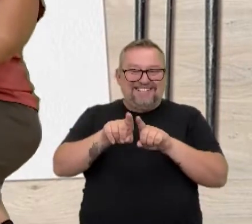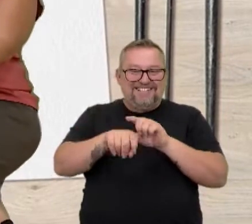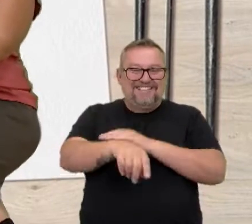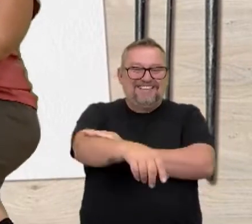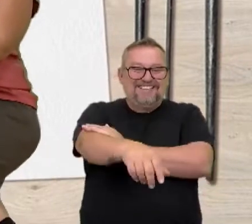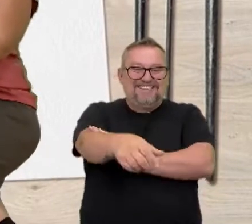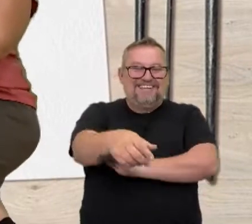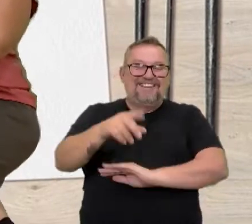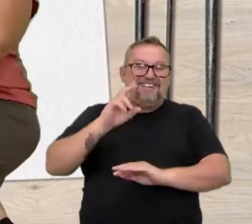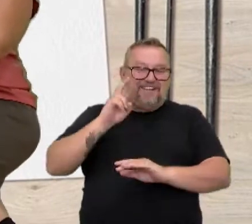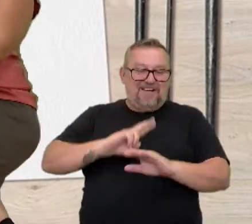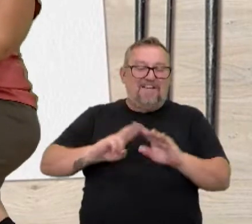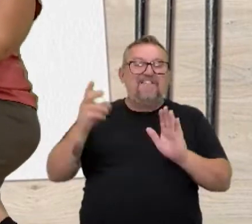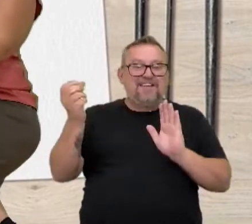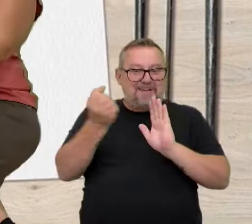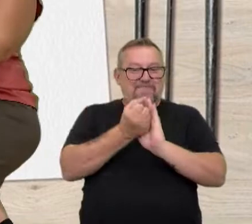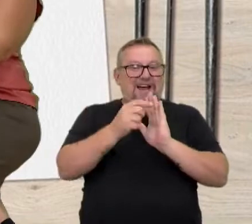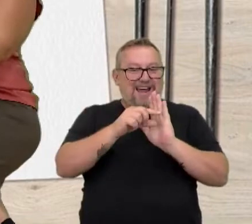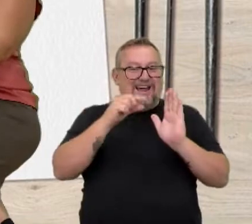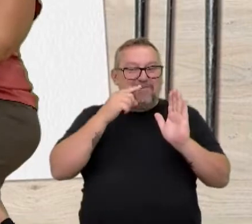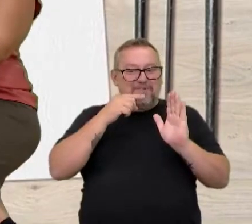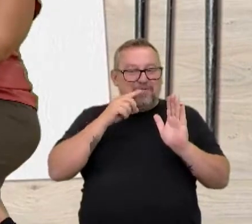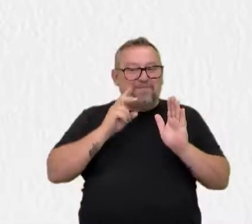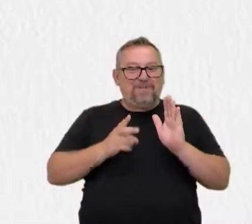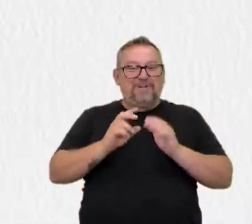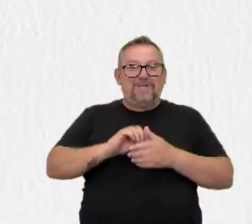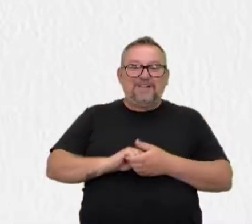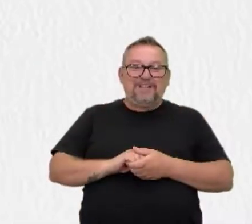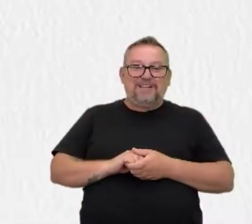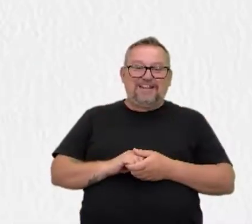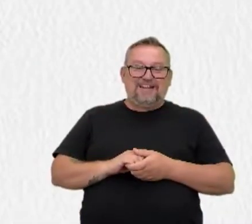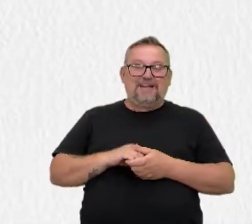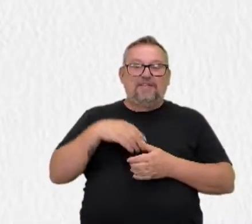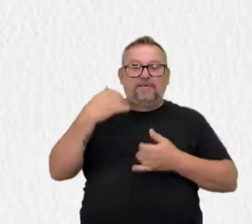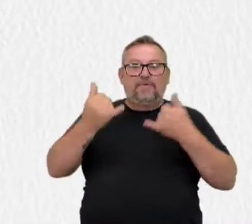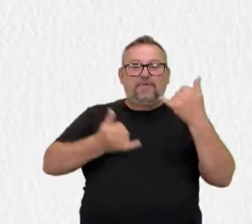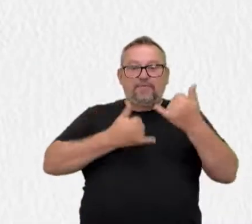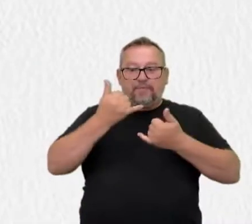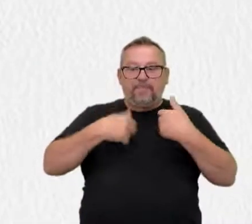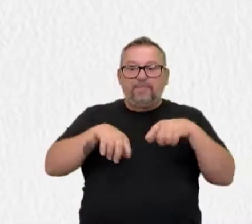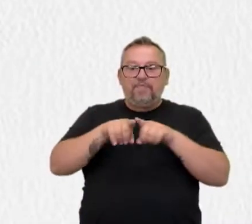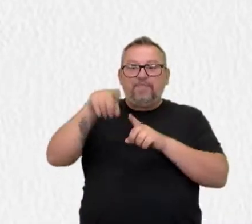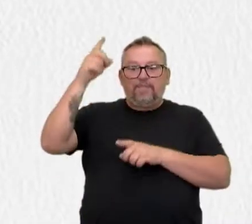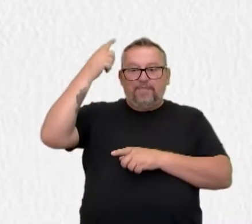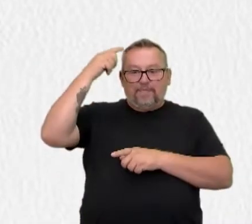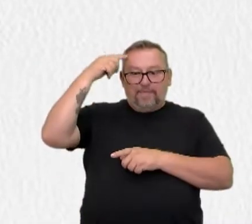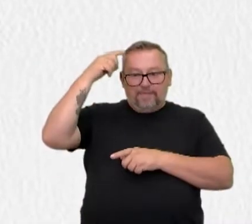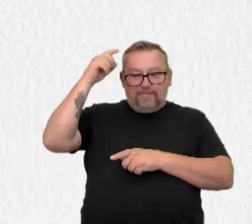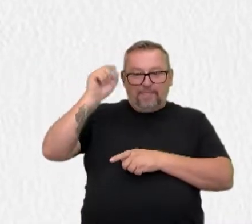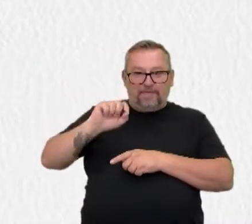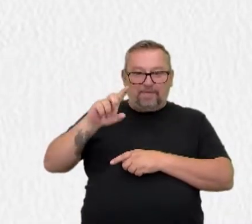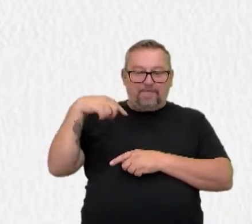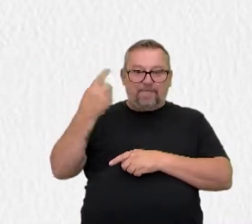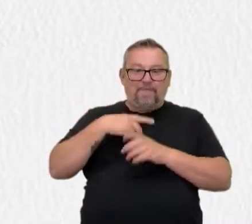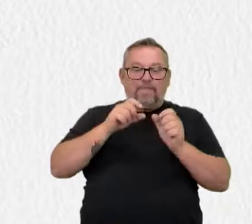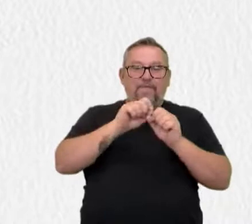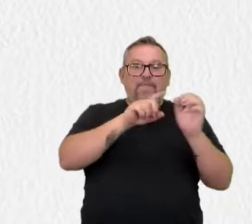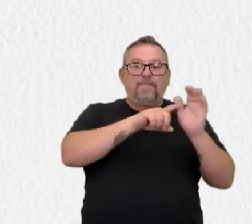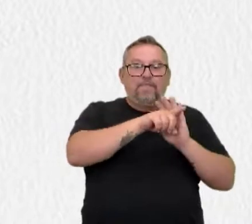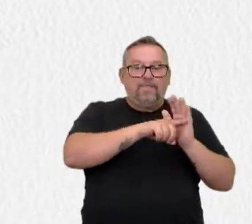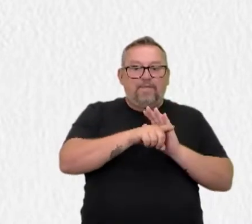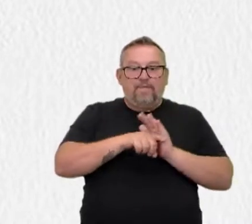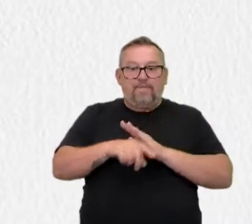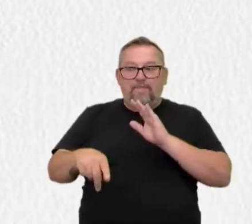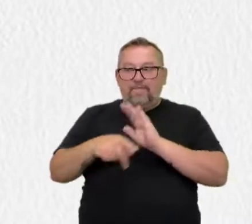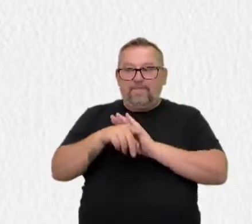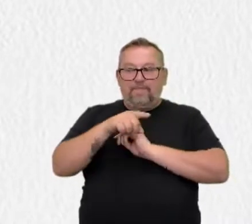nesses pop-ups aí, hein, tá certo? Foi boa essa. Gente, aí brincando, pensando nesse processo aí de pesquisa de vocês, olha só,